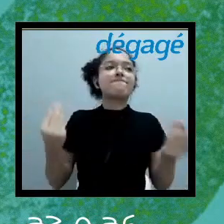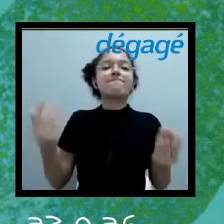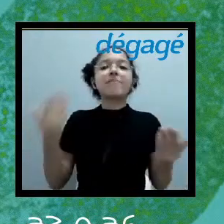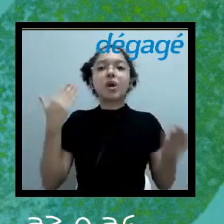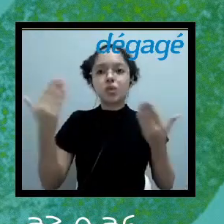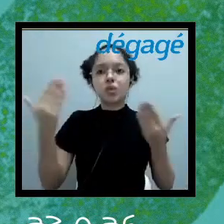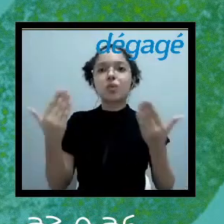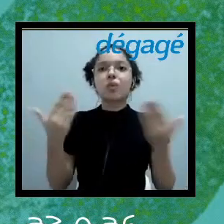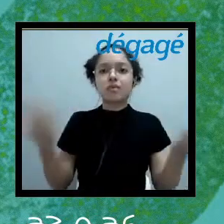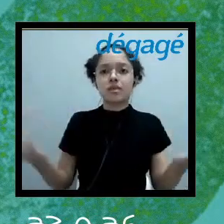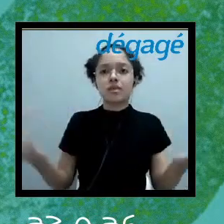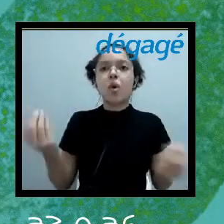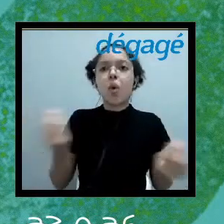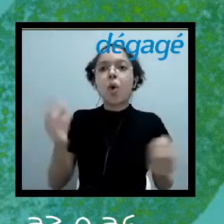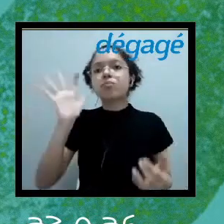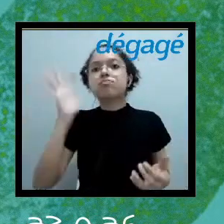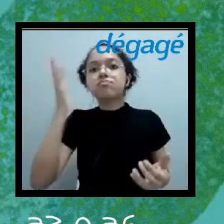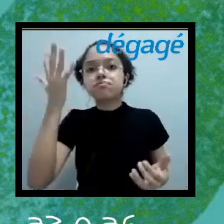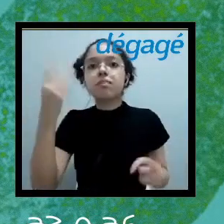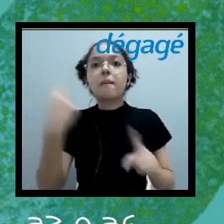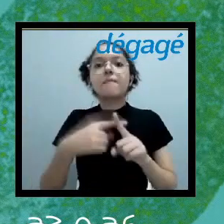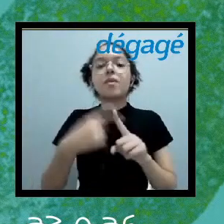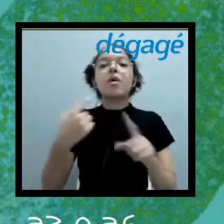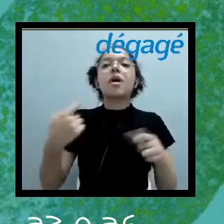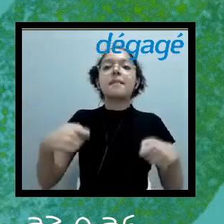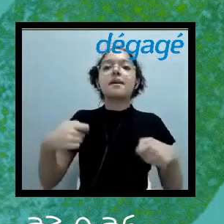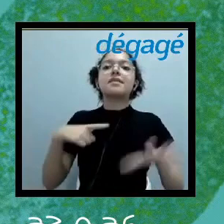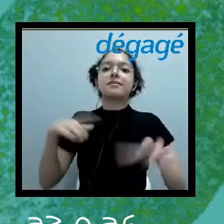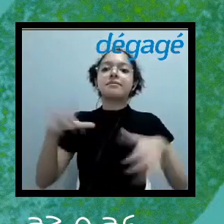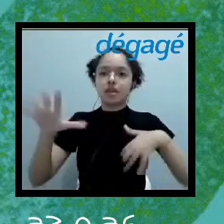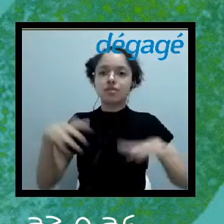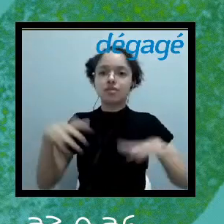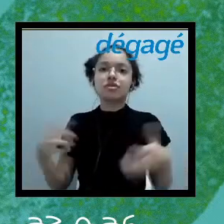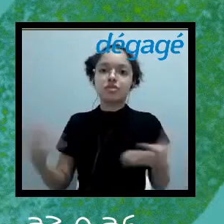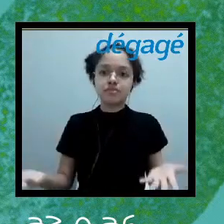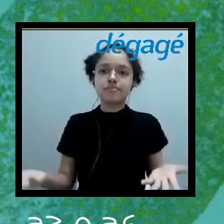E se coloca, tem a empatia, né? Se coloca naquele lugar. Aí